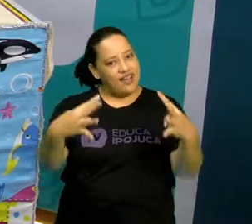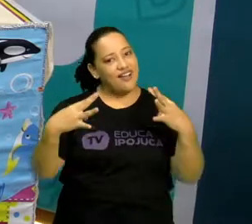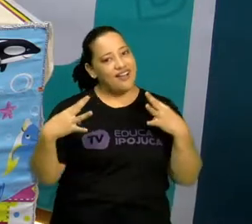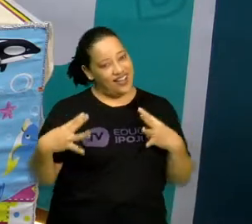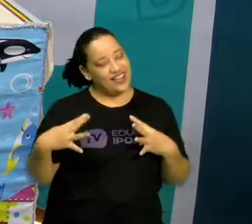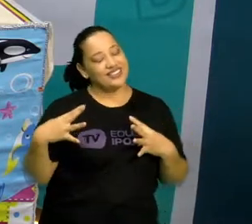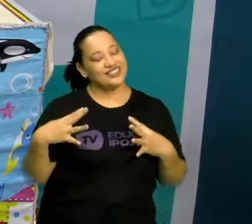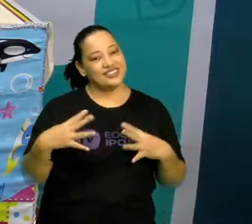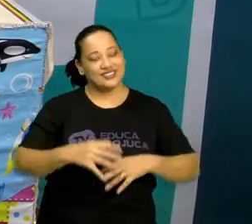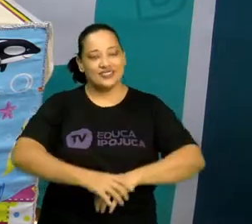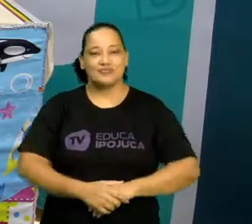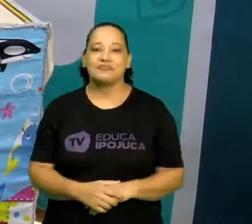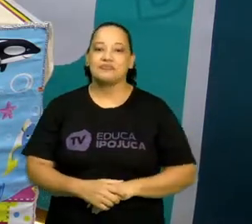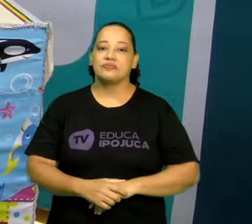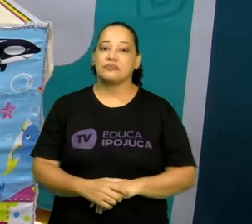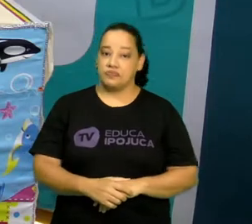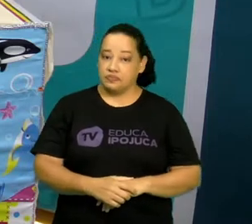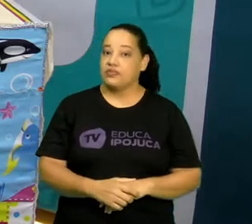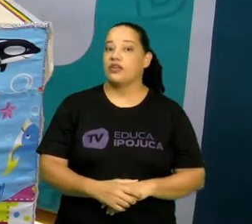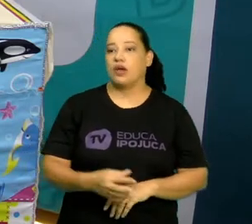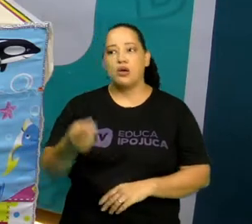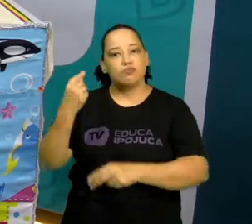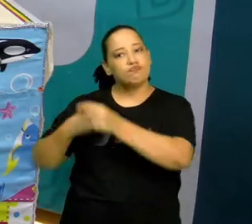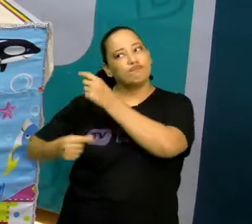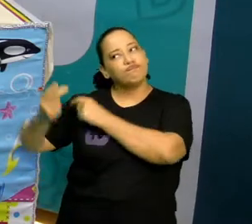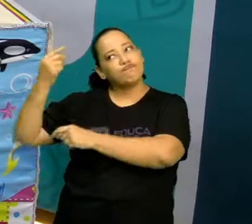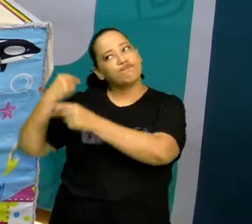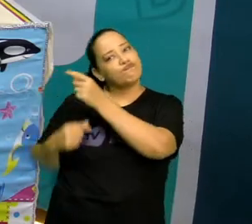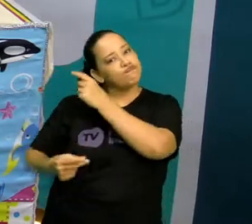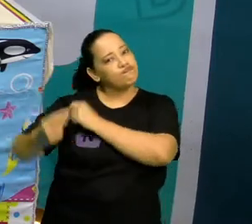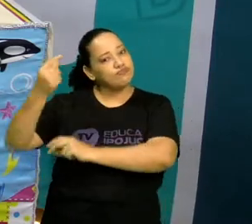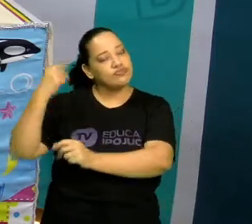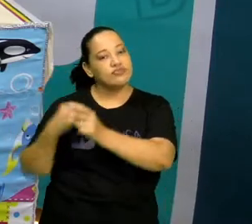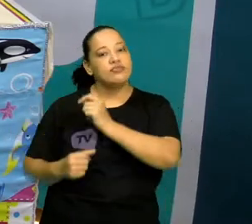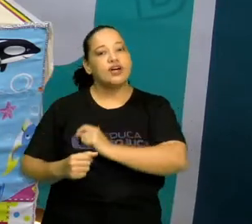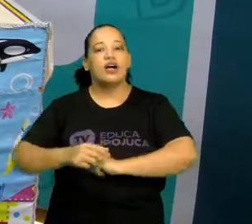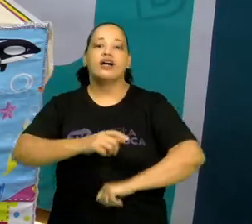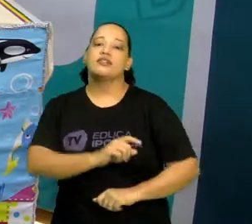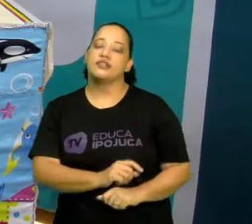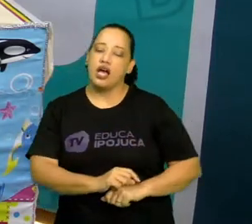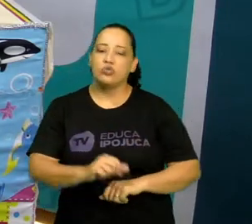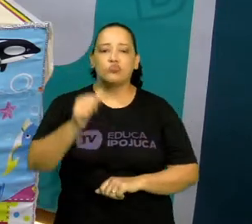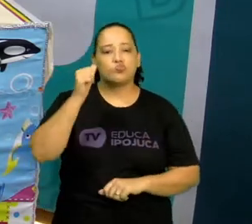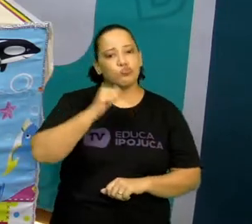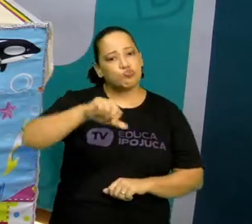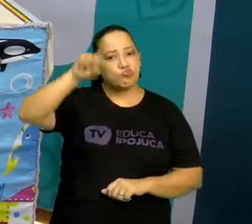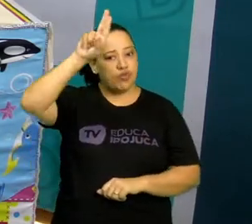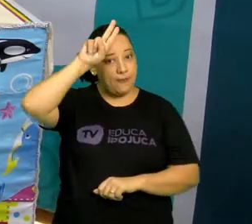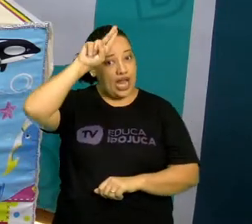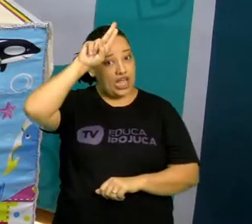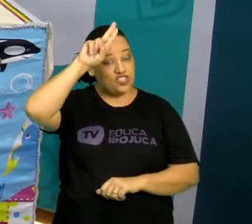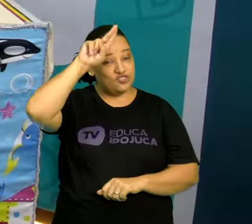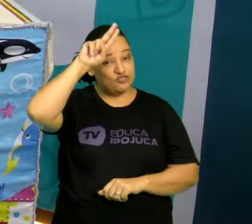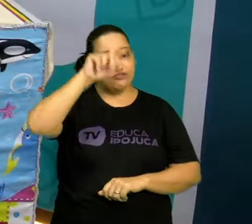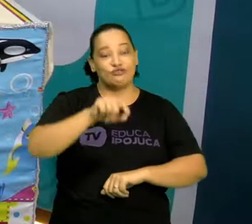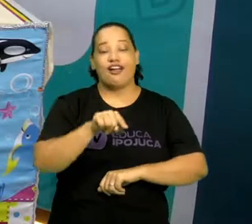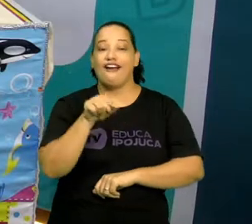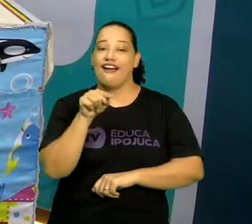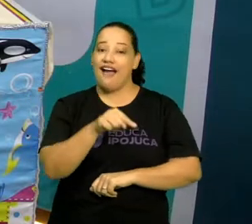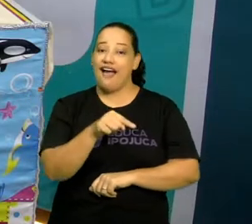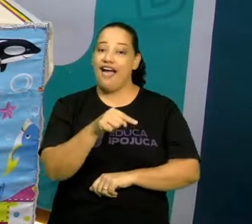Vamos lá! Então, olha, era uma vez, criança, Dona Baratinha, ela